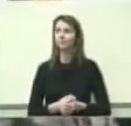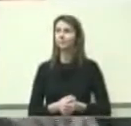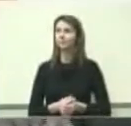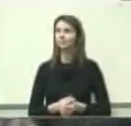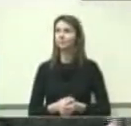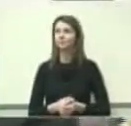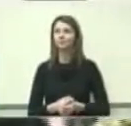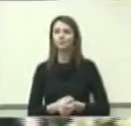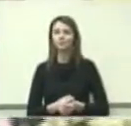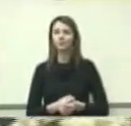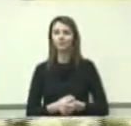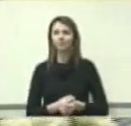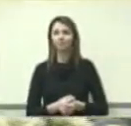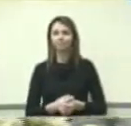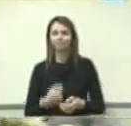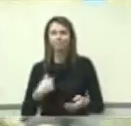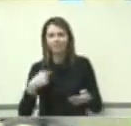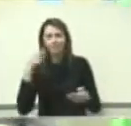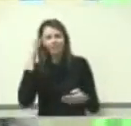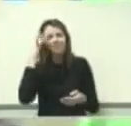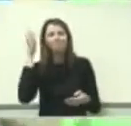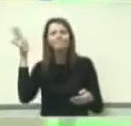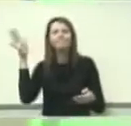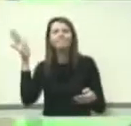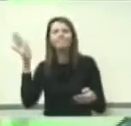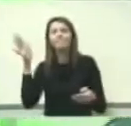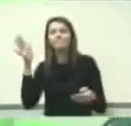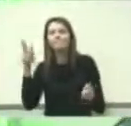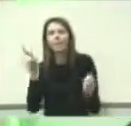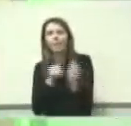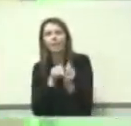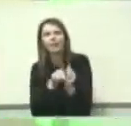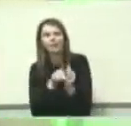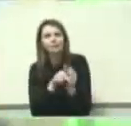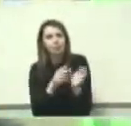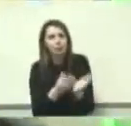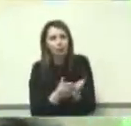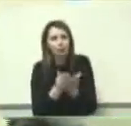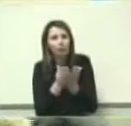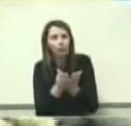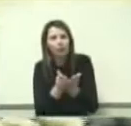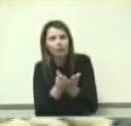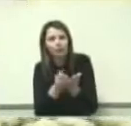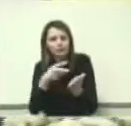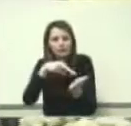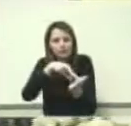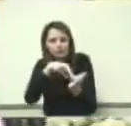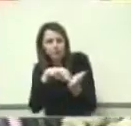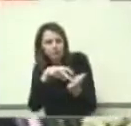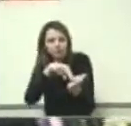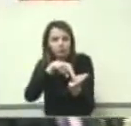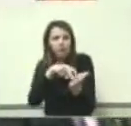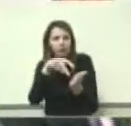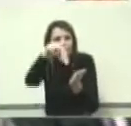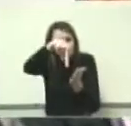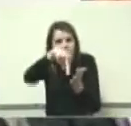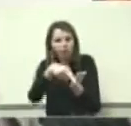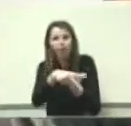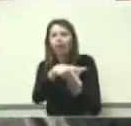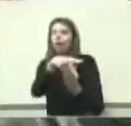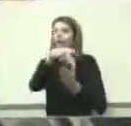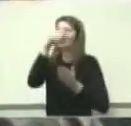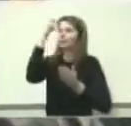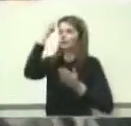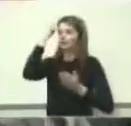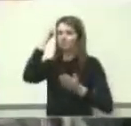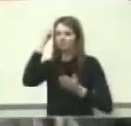e parece que vejo com os olhos da fé Pedro tentando sair daquele barco que não deveria ser muito grande pelo que nós vimos em